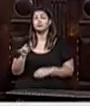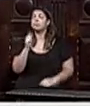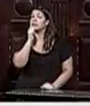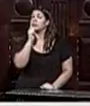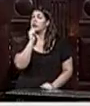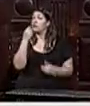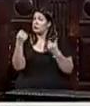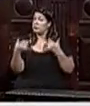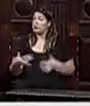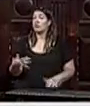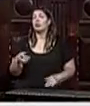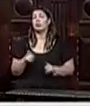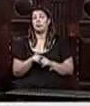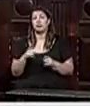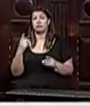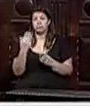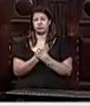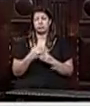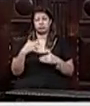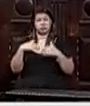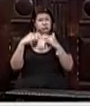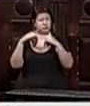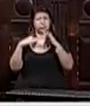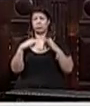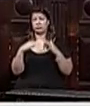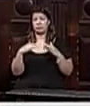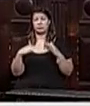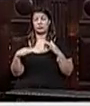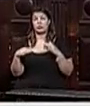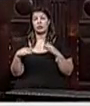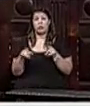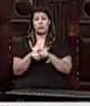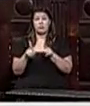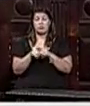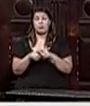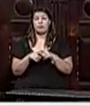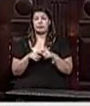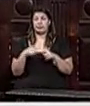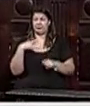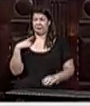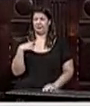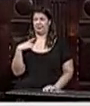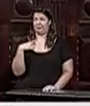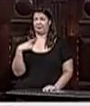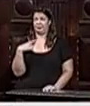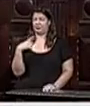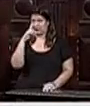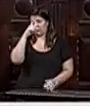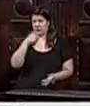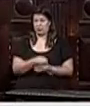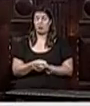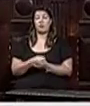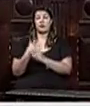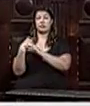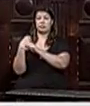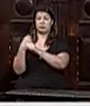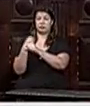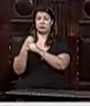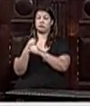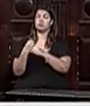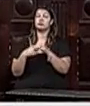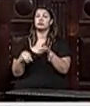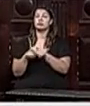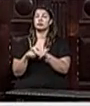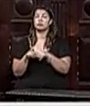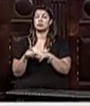que esse processo todo, cheio de turbulências, foi, ao longo desses anos, esvaziando o